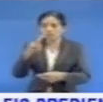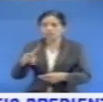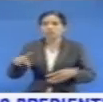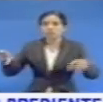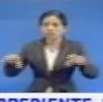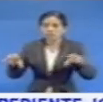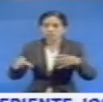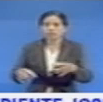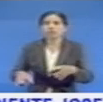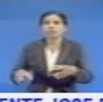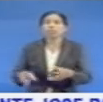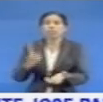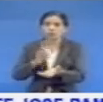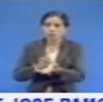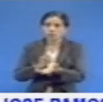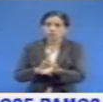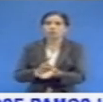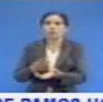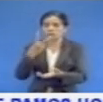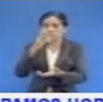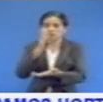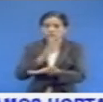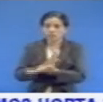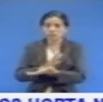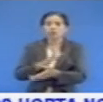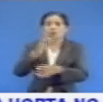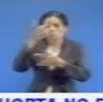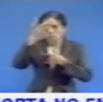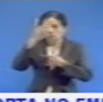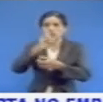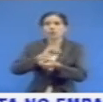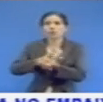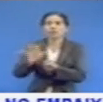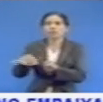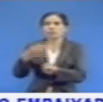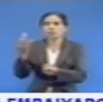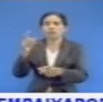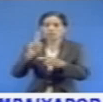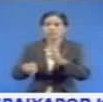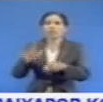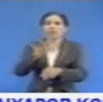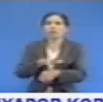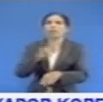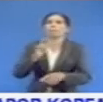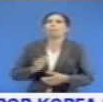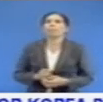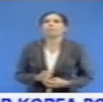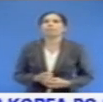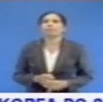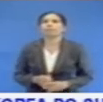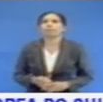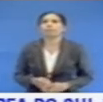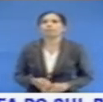Serviço Profissional de Saúde Siranian, onde prevene transmissão Covid-19 e a Cova Lima. Agora em dia